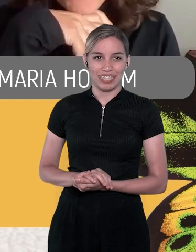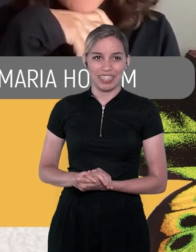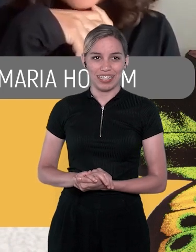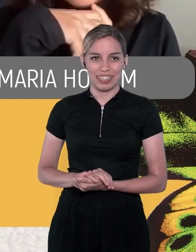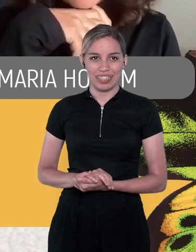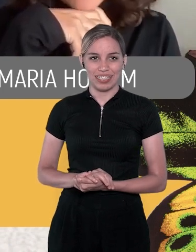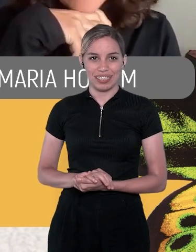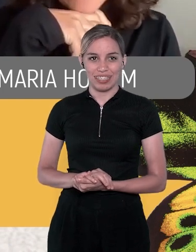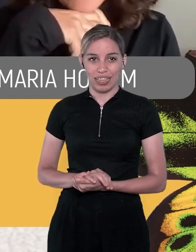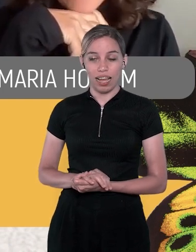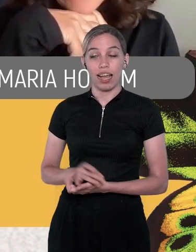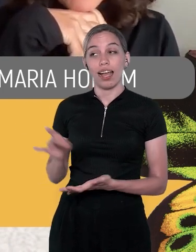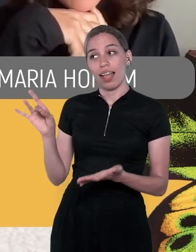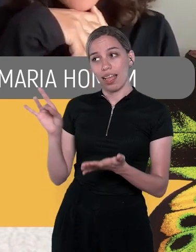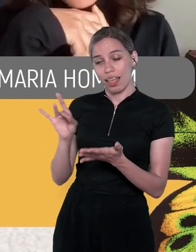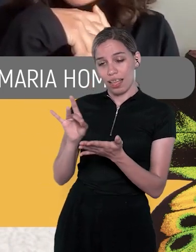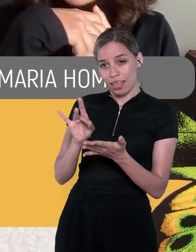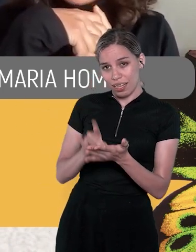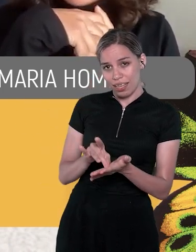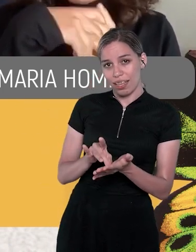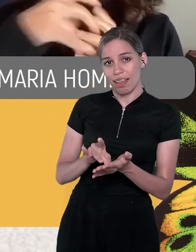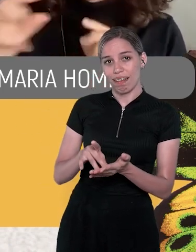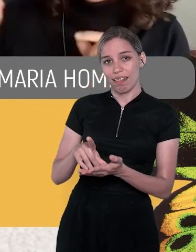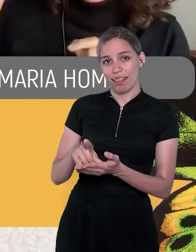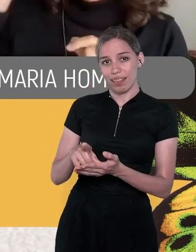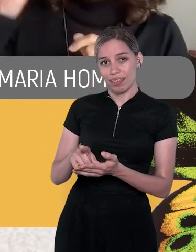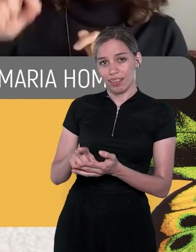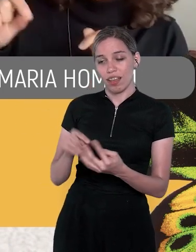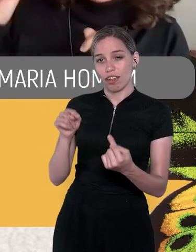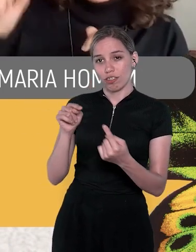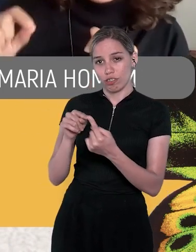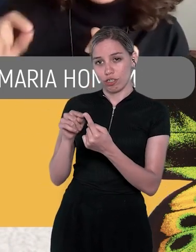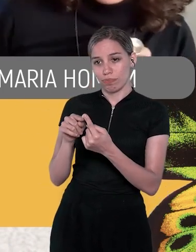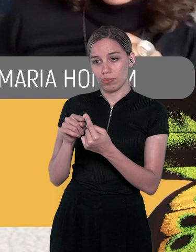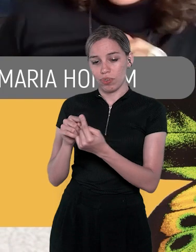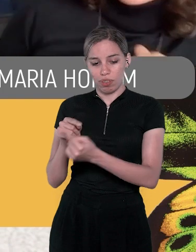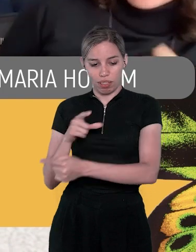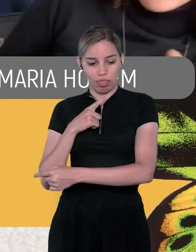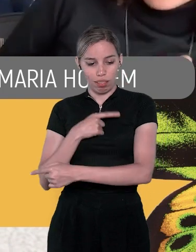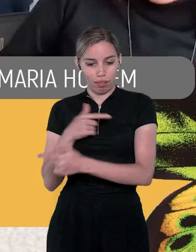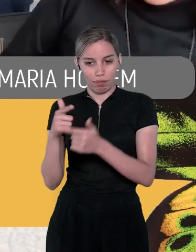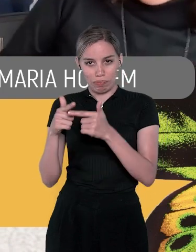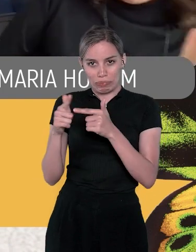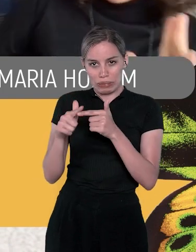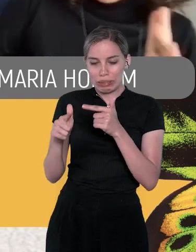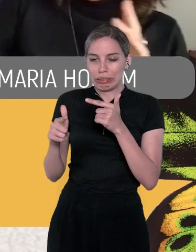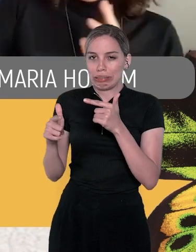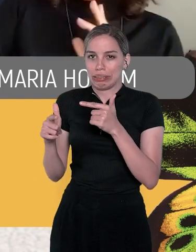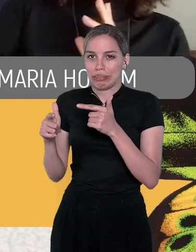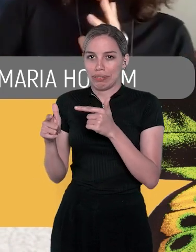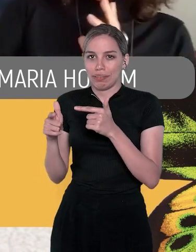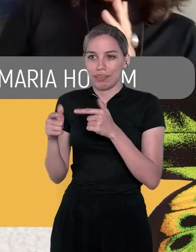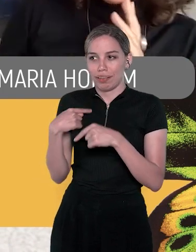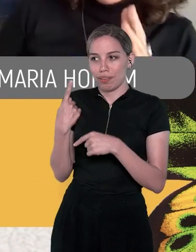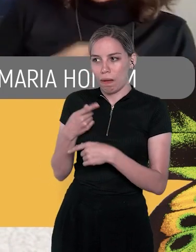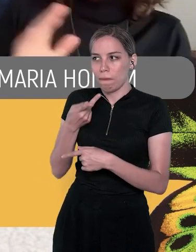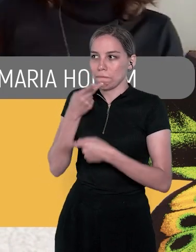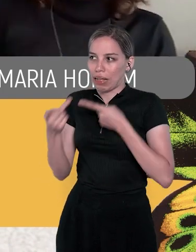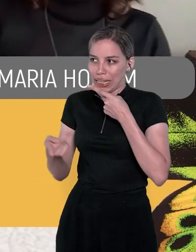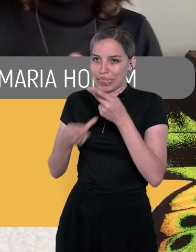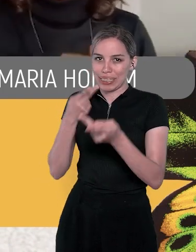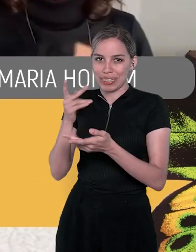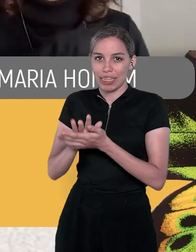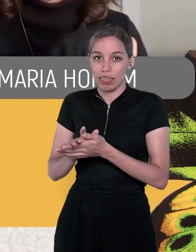essa, entendeu? Realmente estamos botando assim os dedinhos nas feridas sem nem saber, né, Sérgio? Meio